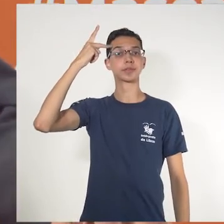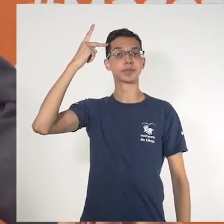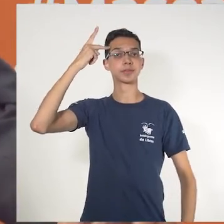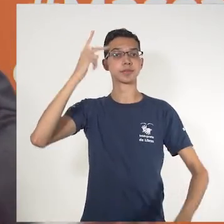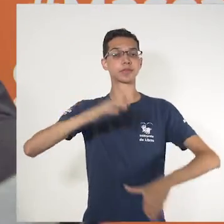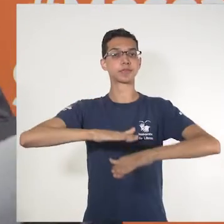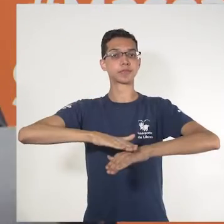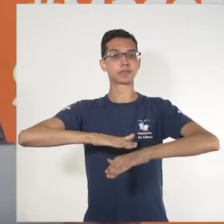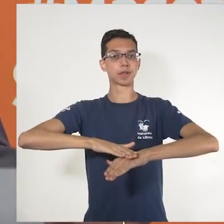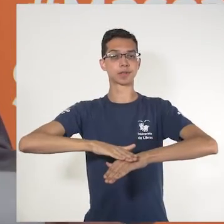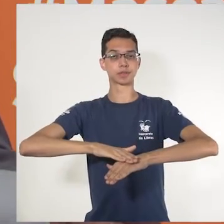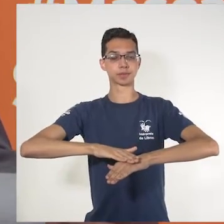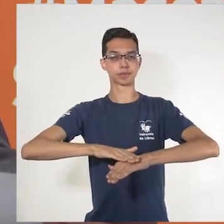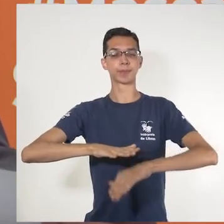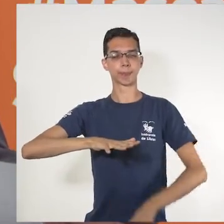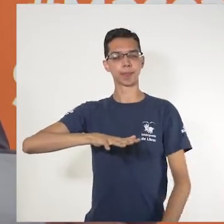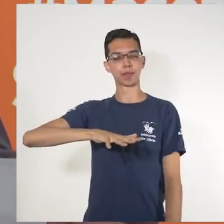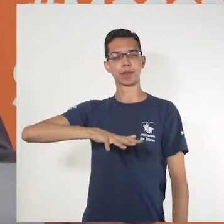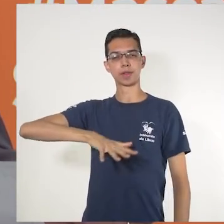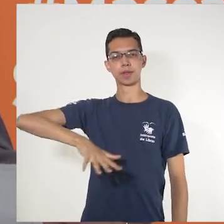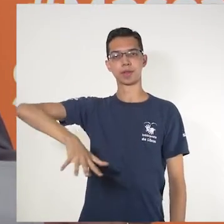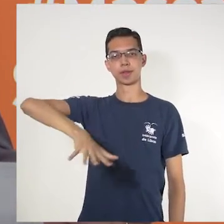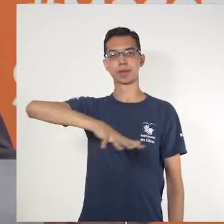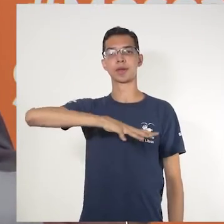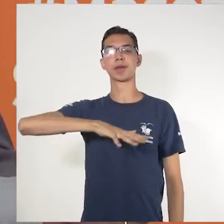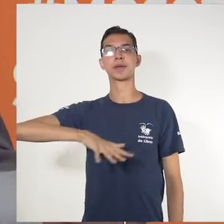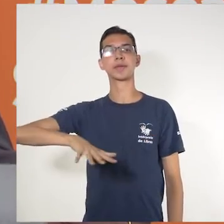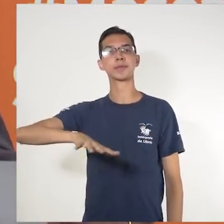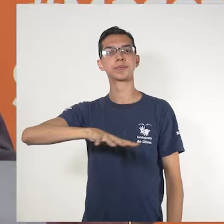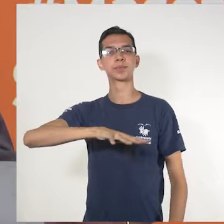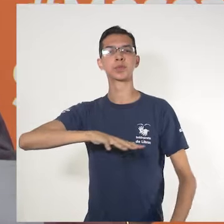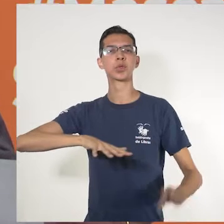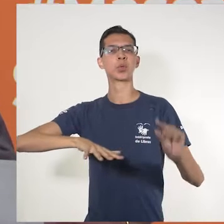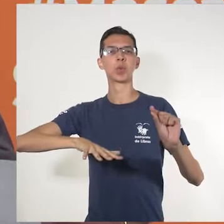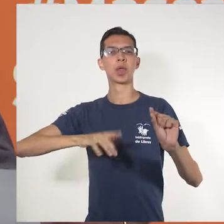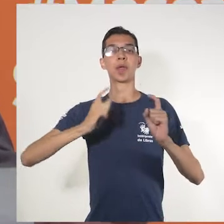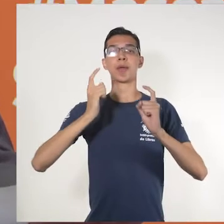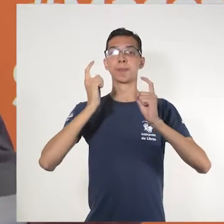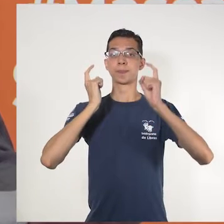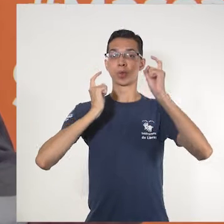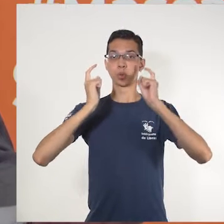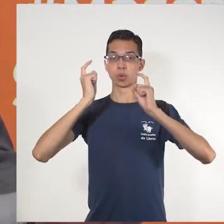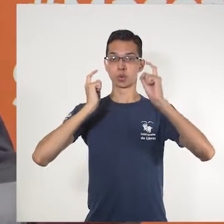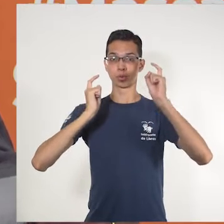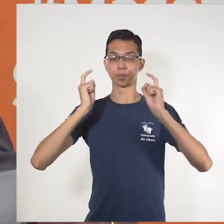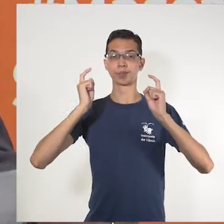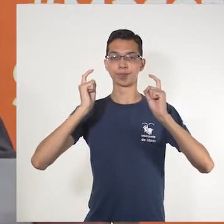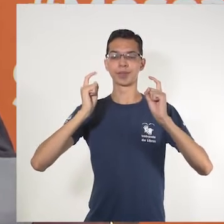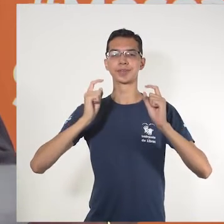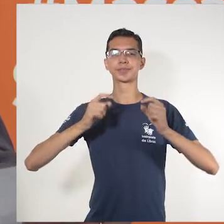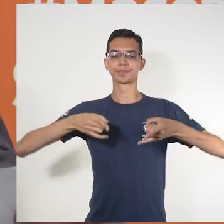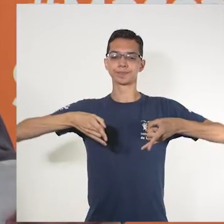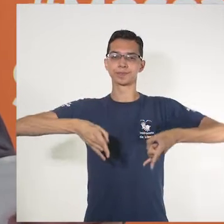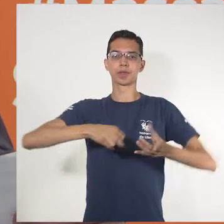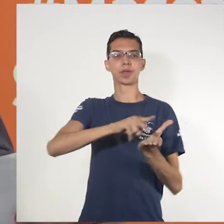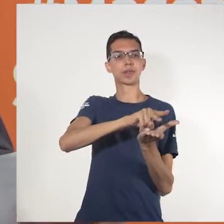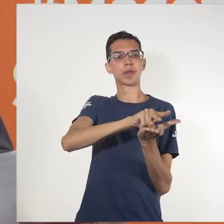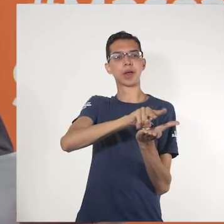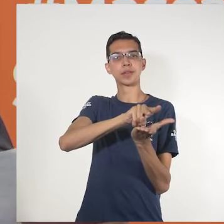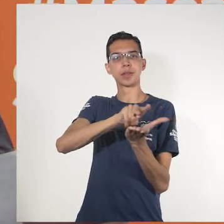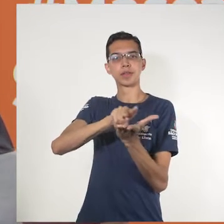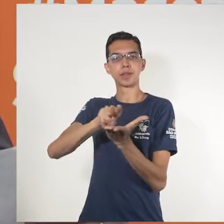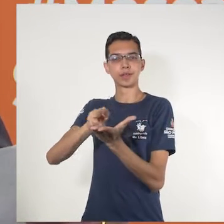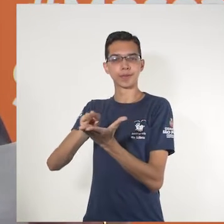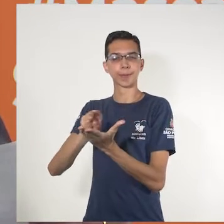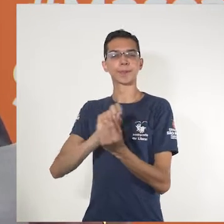atuação, tanto na área da preocupação com leitos de atendimento, como na área da vacinação, todas as questões que envolvem a questão da